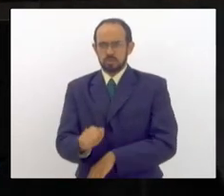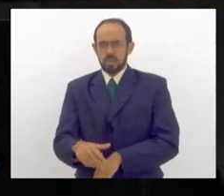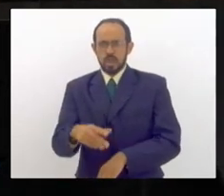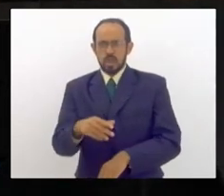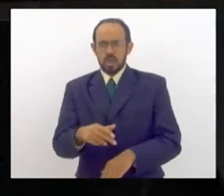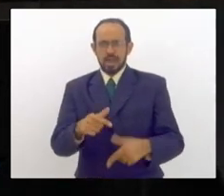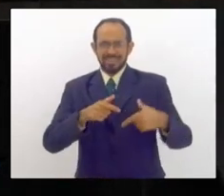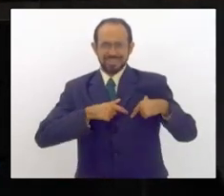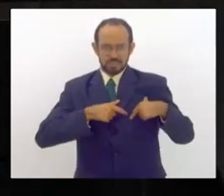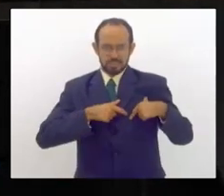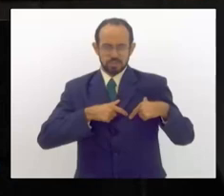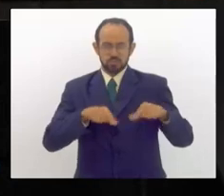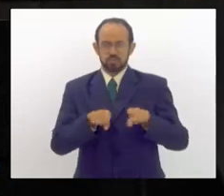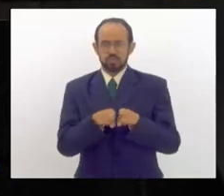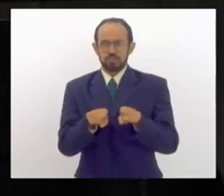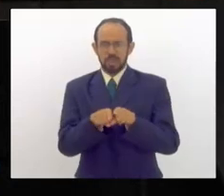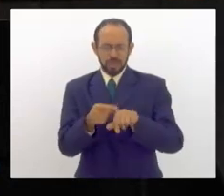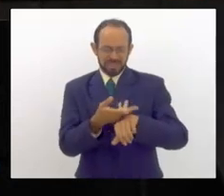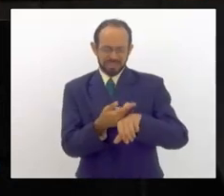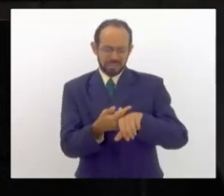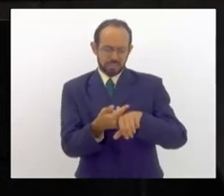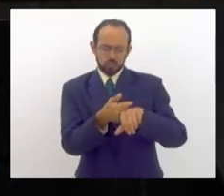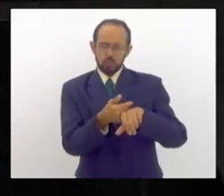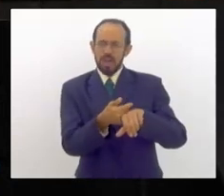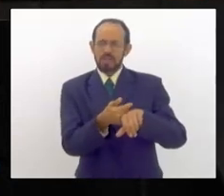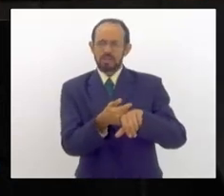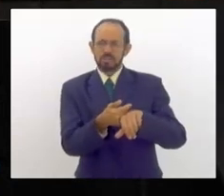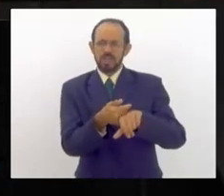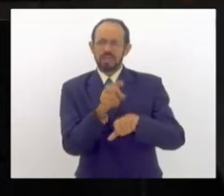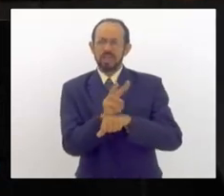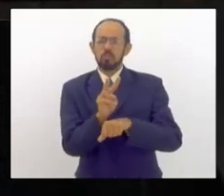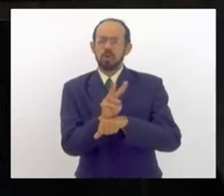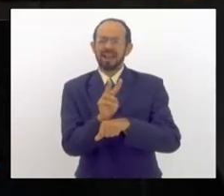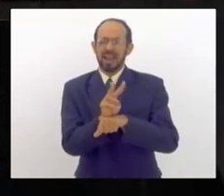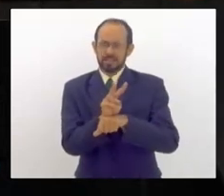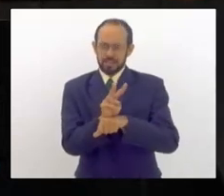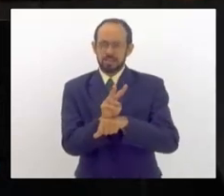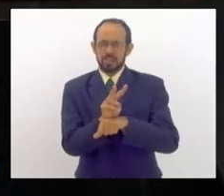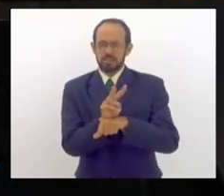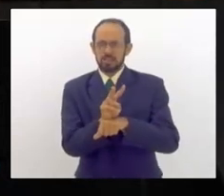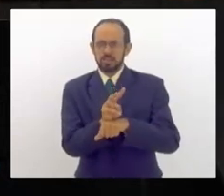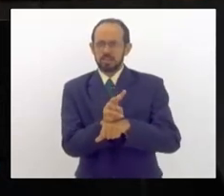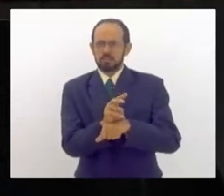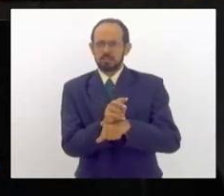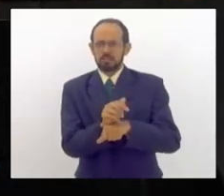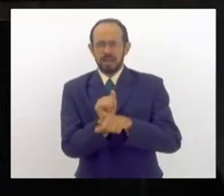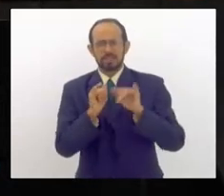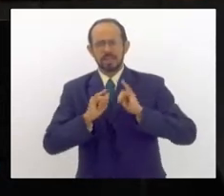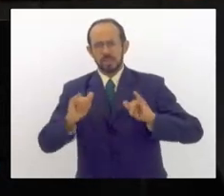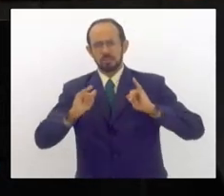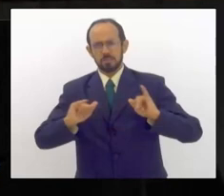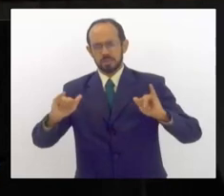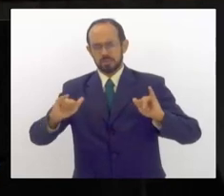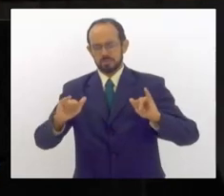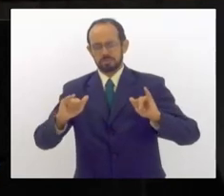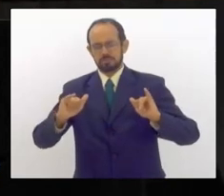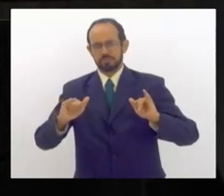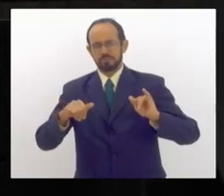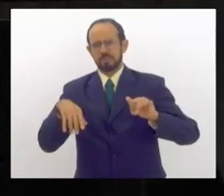adesivos e tatuagens, aquelas que saem com água, para esta campanha. Uma campanha que